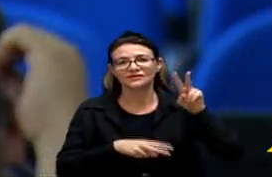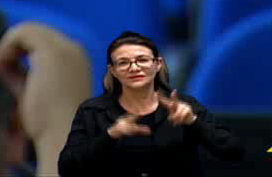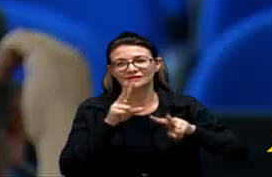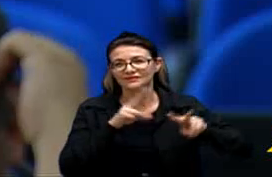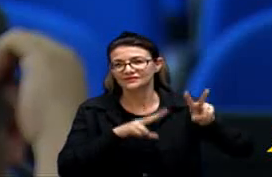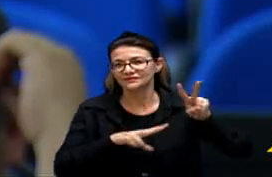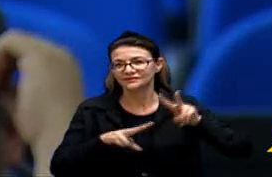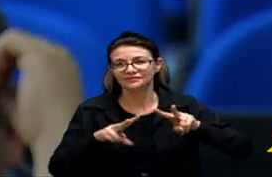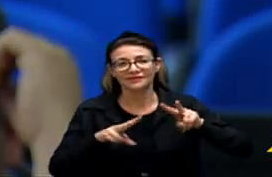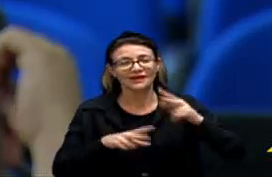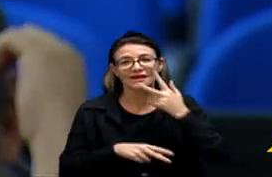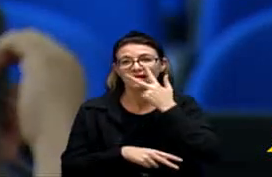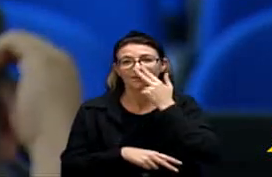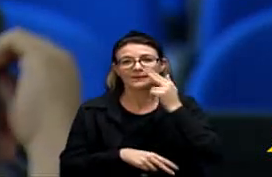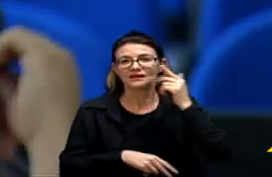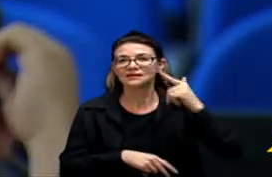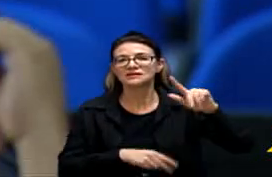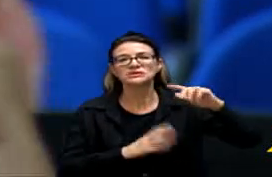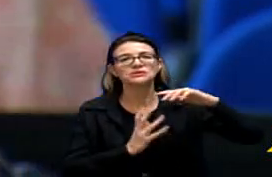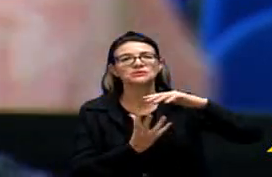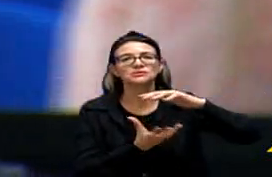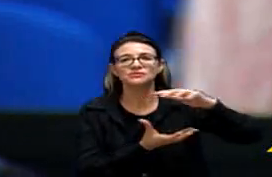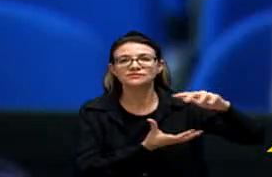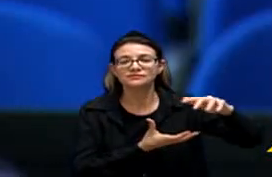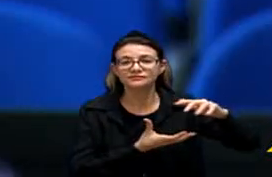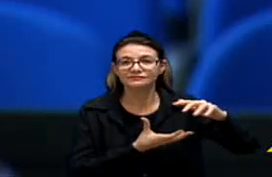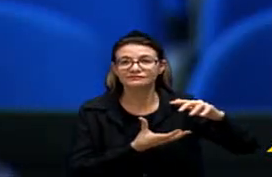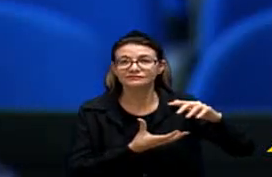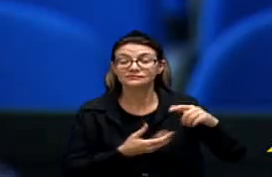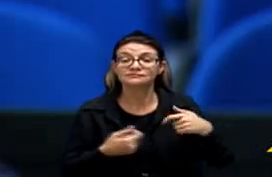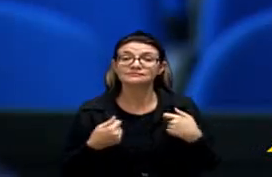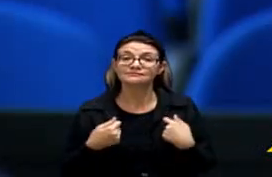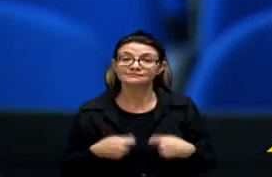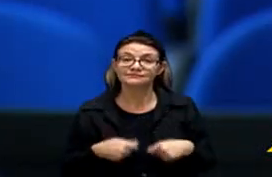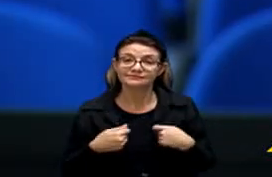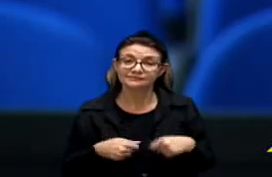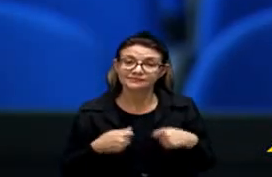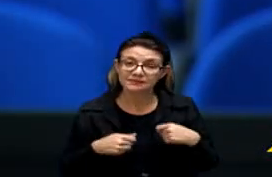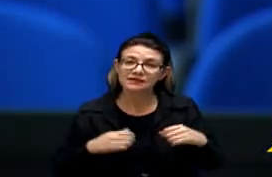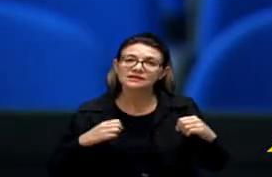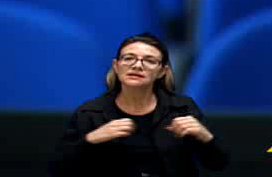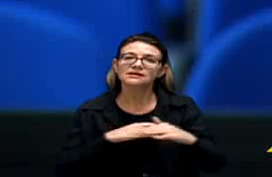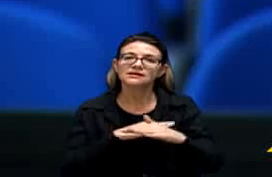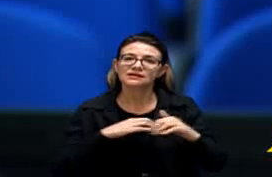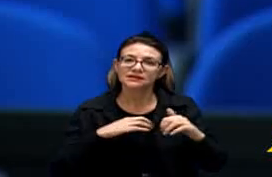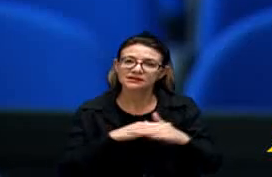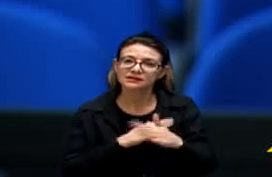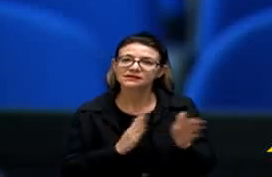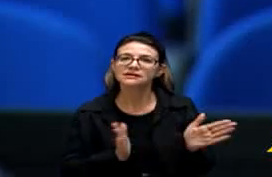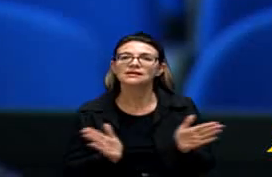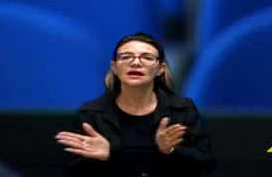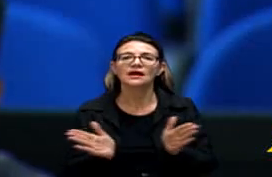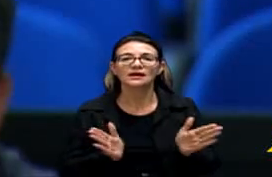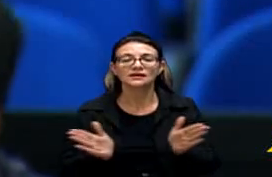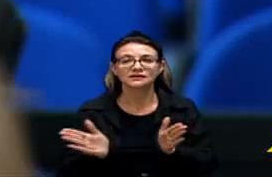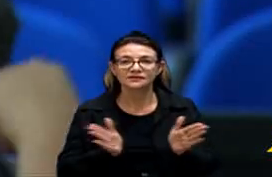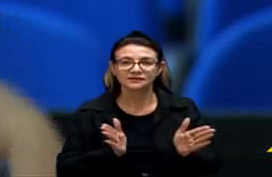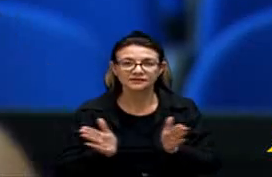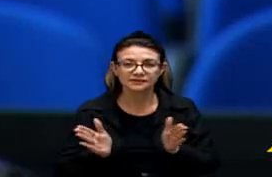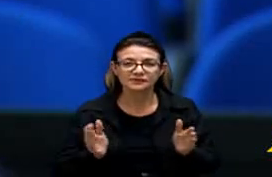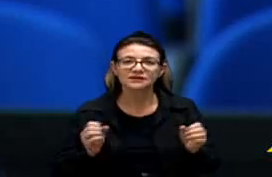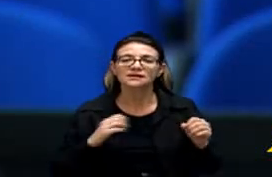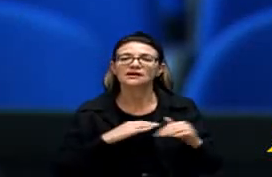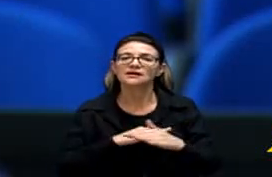num outro mundo é isso que a gente precisa trazer que precisa-se ter um trânsito que tenha mais acessibilidade um trânsito que